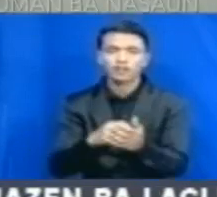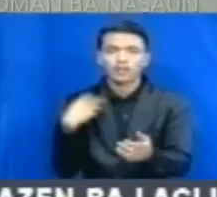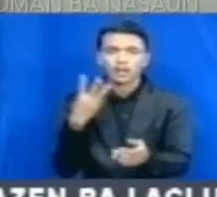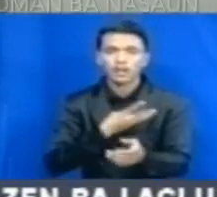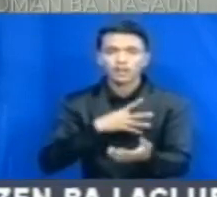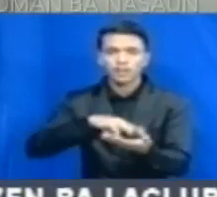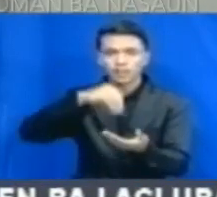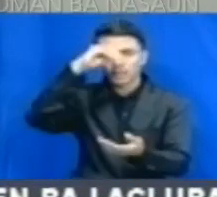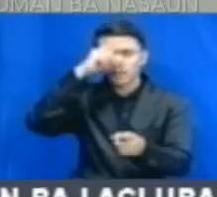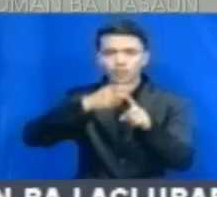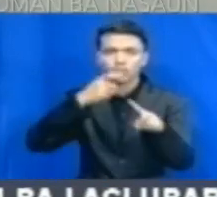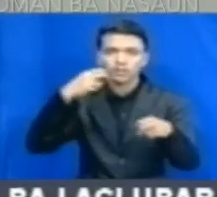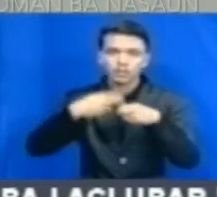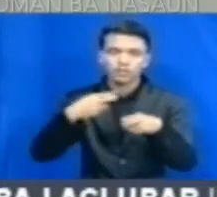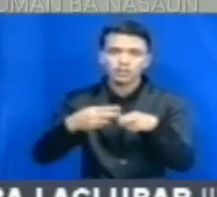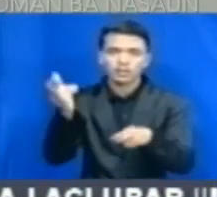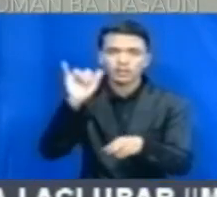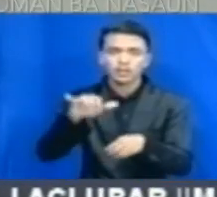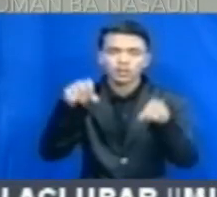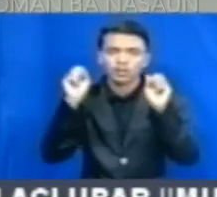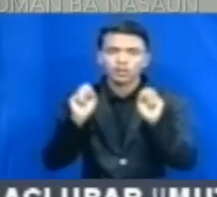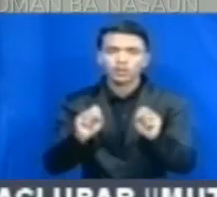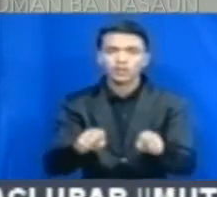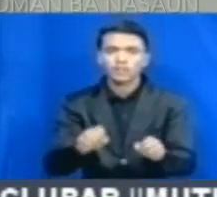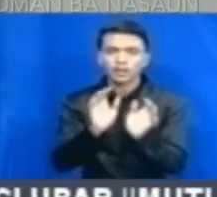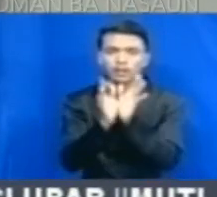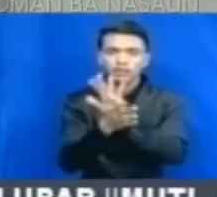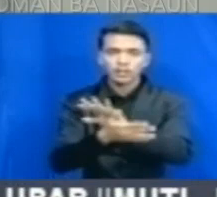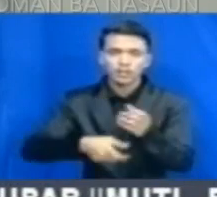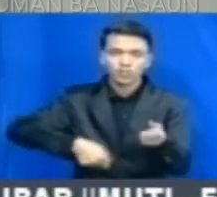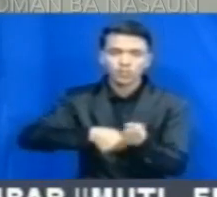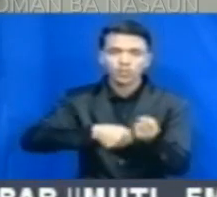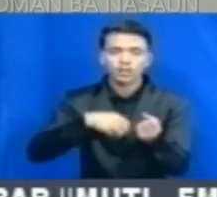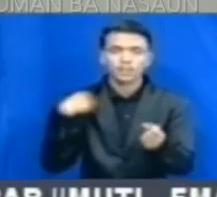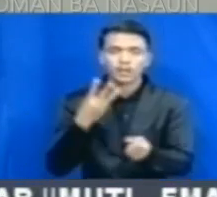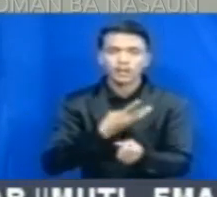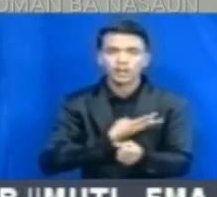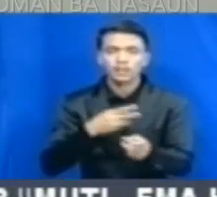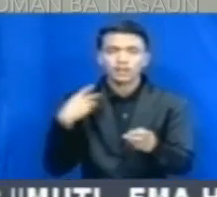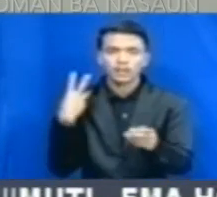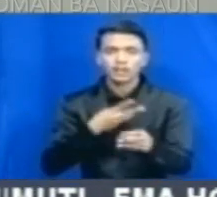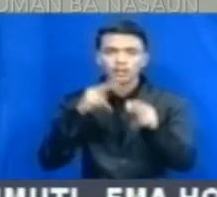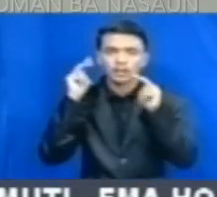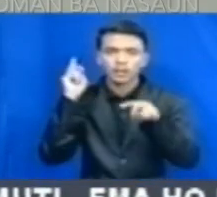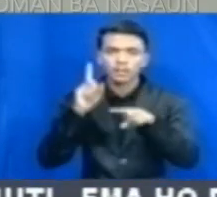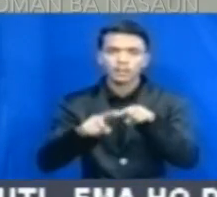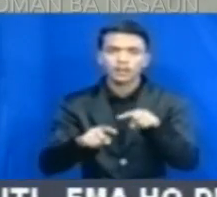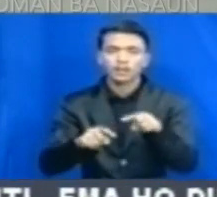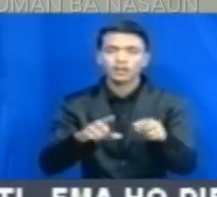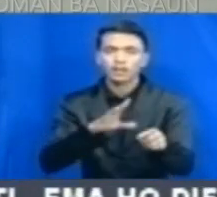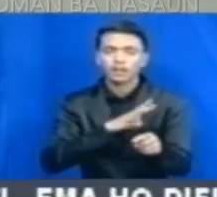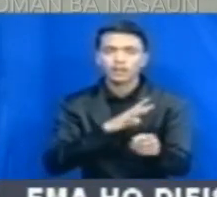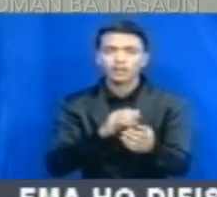com esse desafio que irá nem maca, onde bele, sai motivação ba, né, que está aqui, está lá bele, rende, tinha tempo, é bem